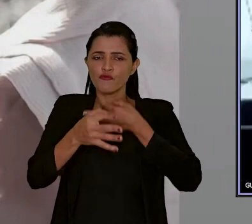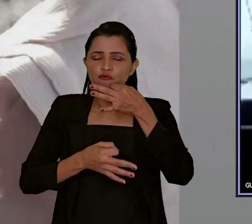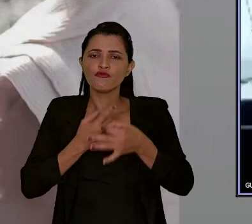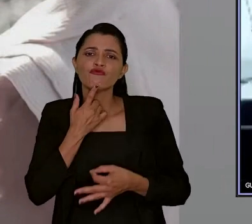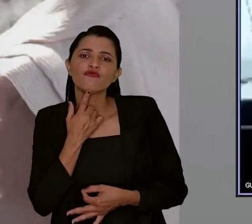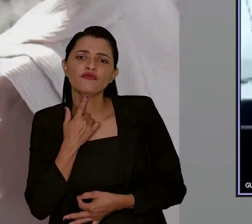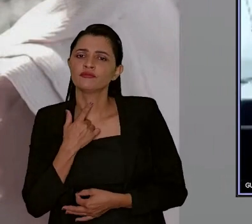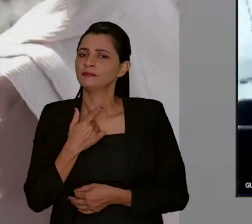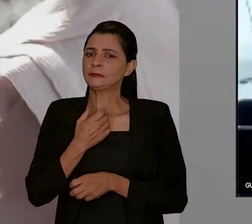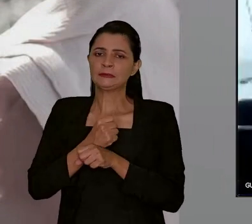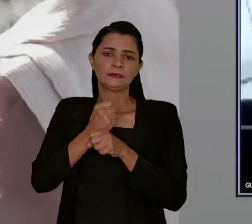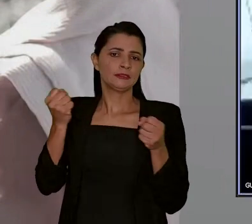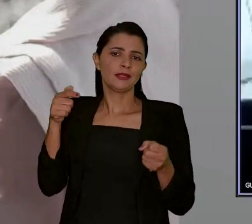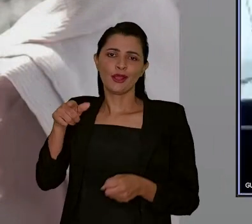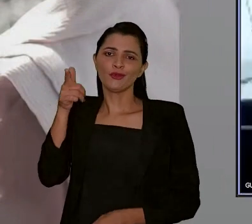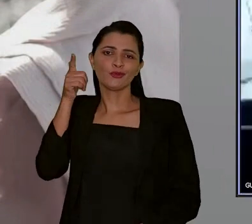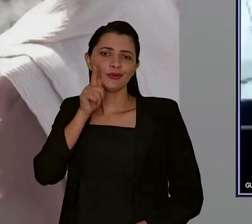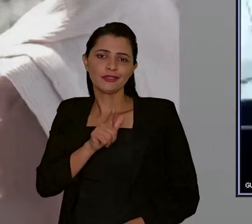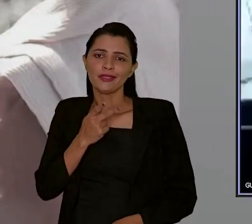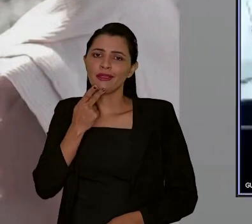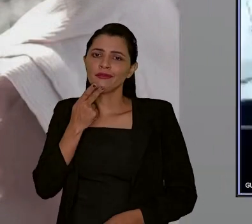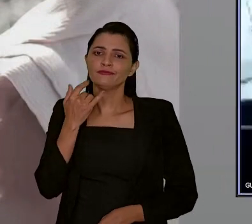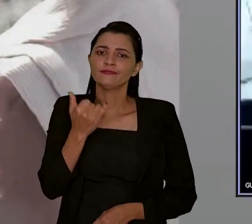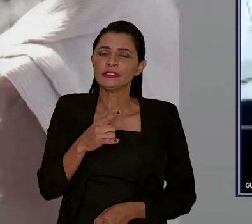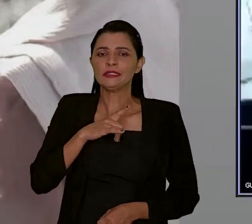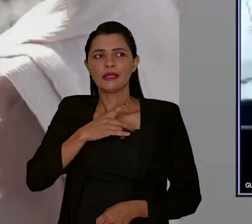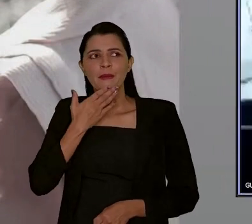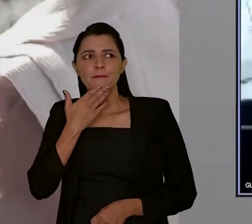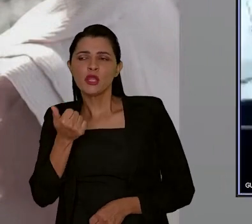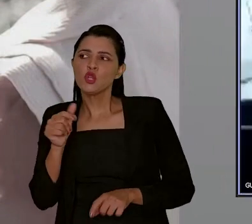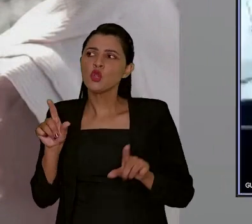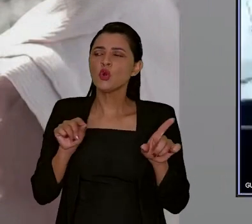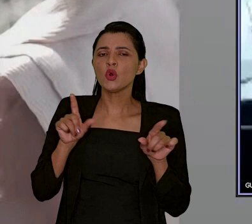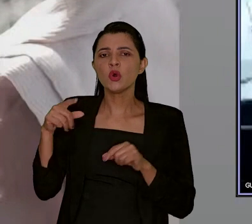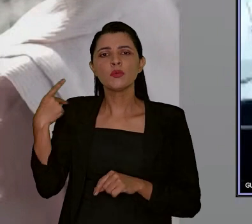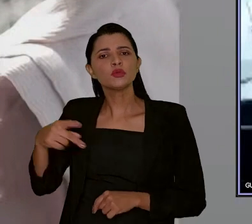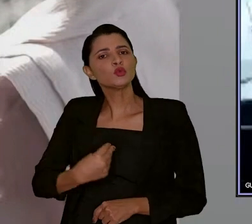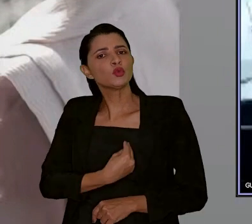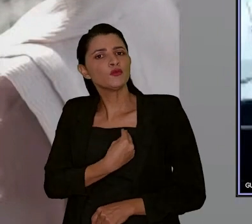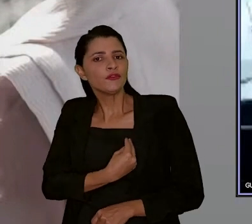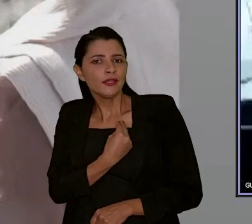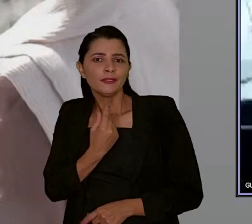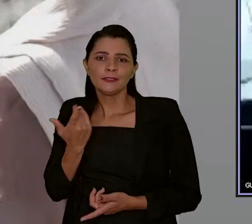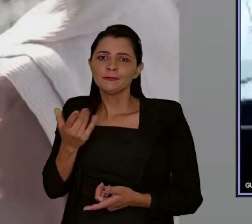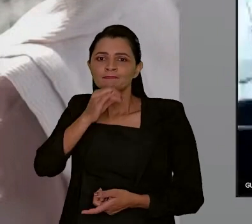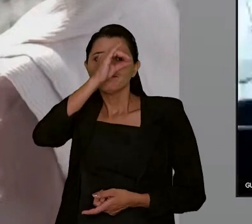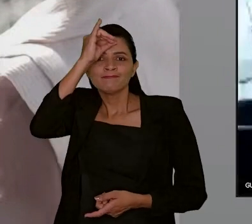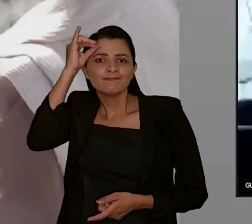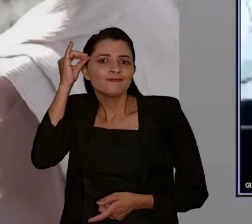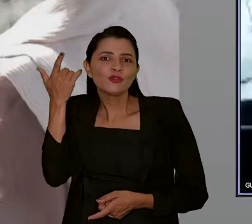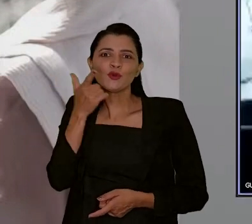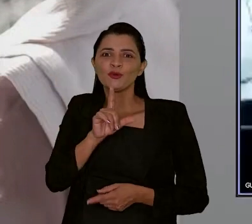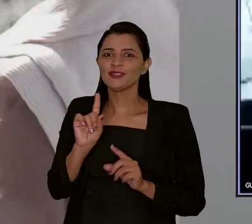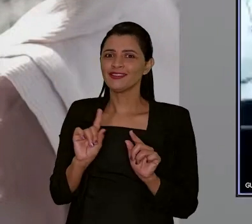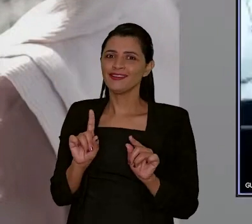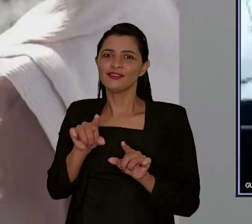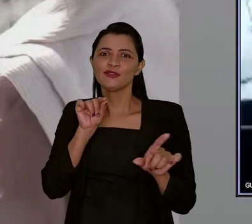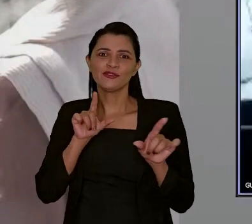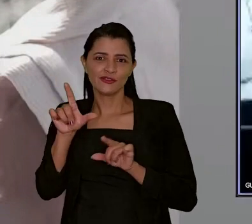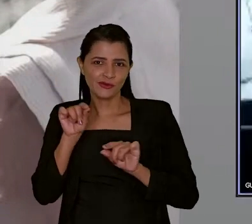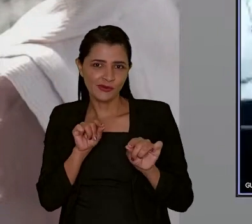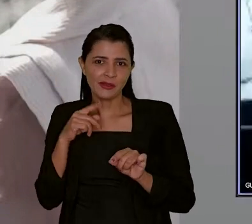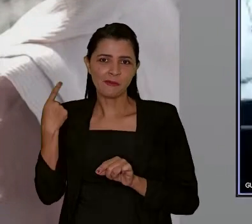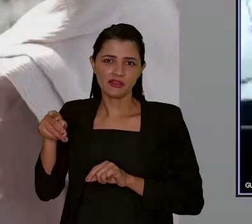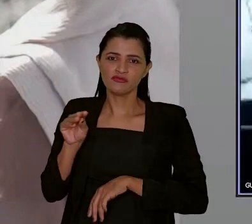dizer o que ela considera melhor para a sua vida, para a sua criação, para a sua educação. E, obviamente,